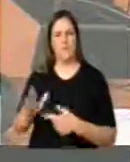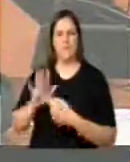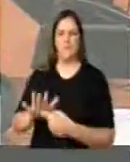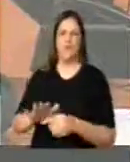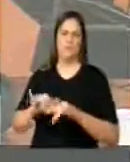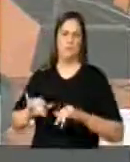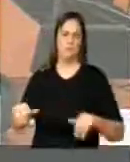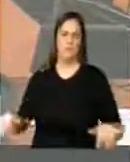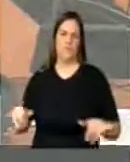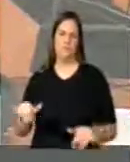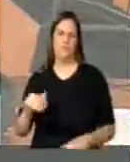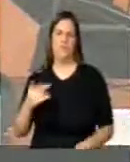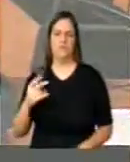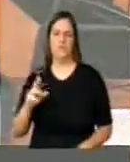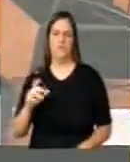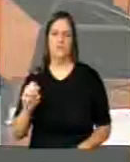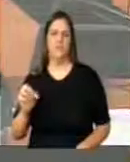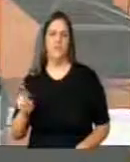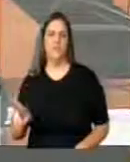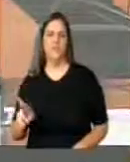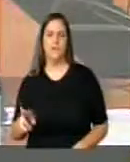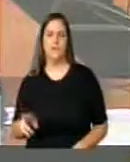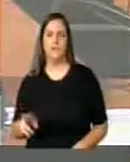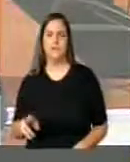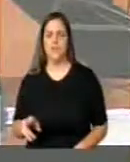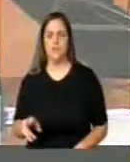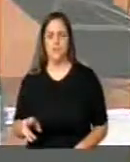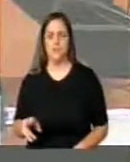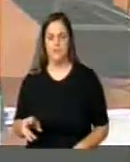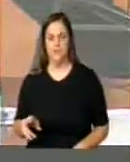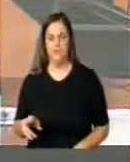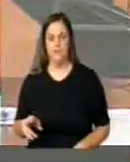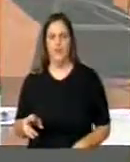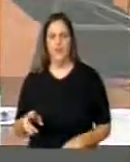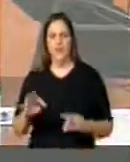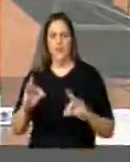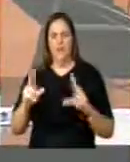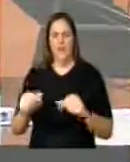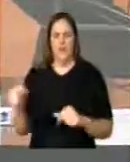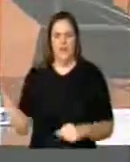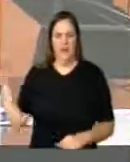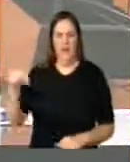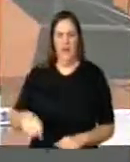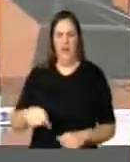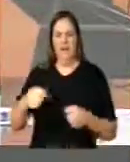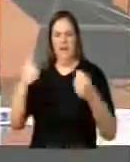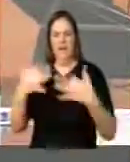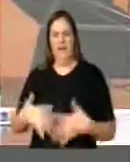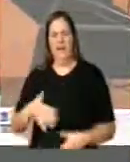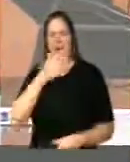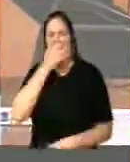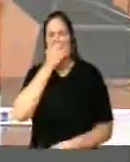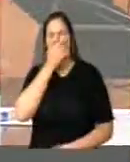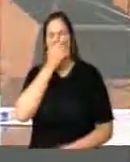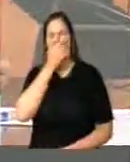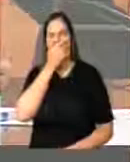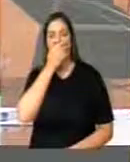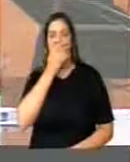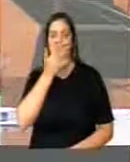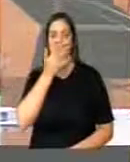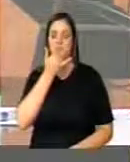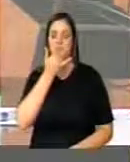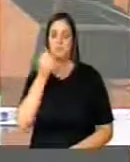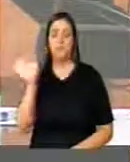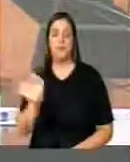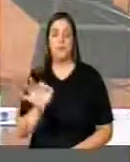pelos procuradores ou pelos desembargadores, indicam que exatamente o percentual com maior incidência